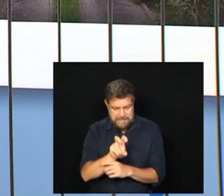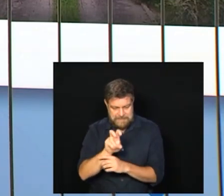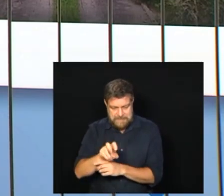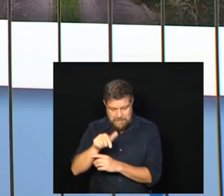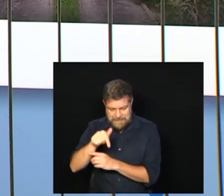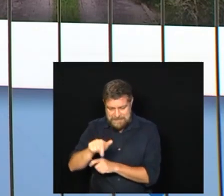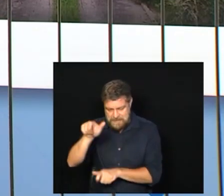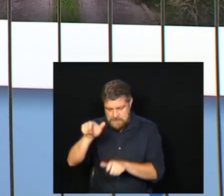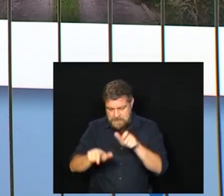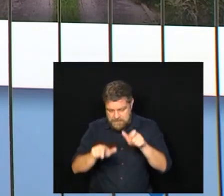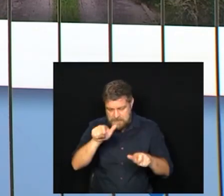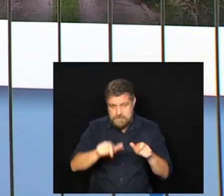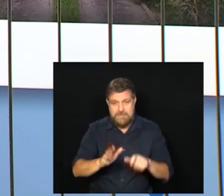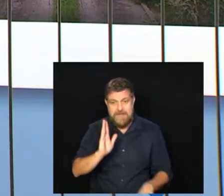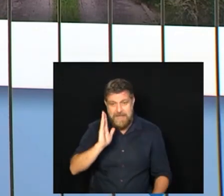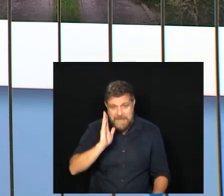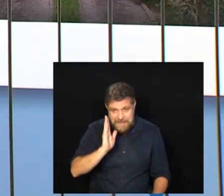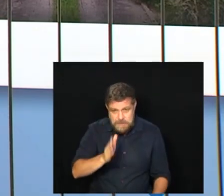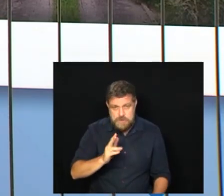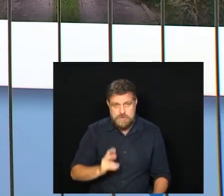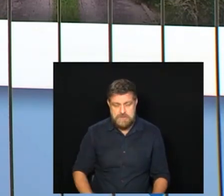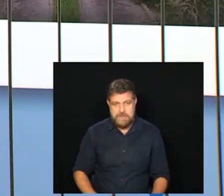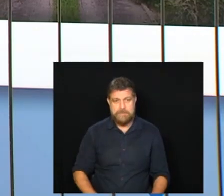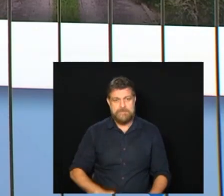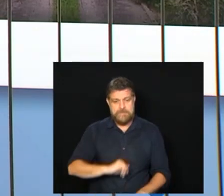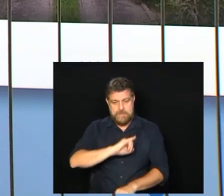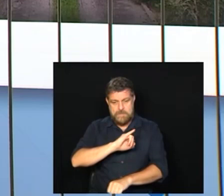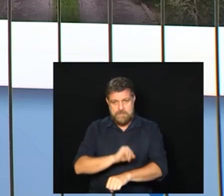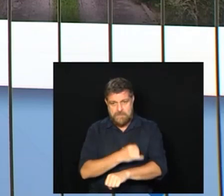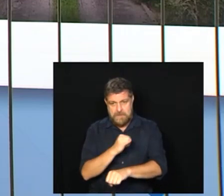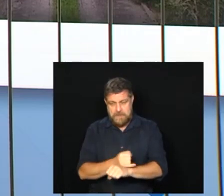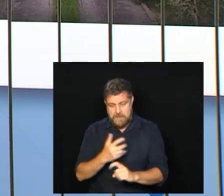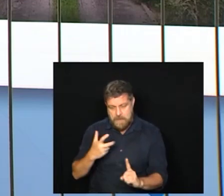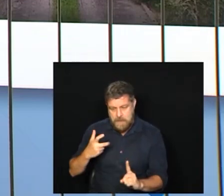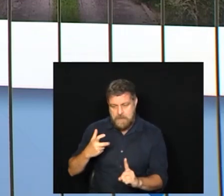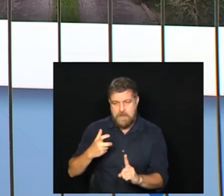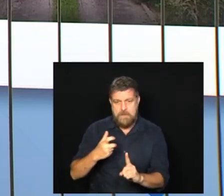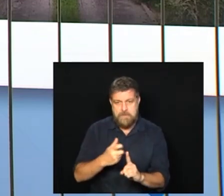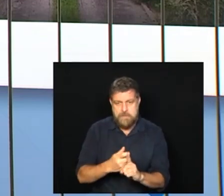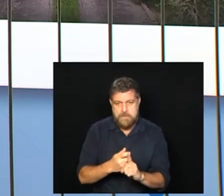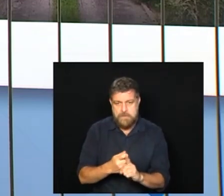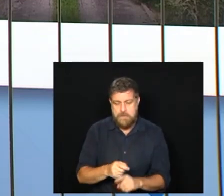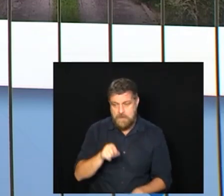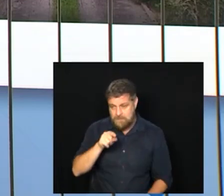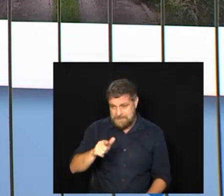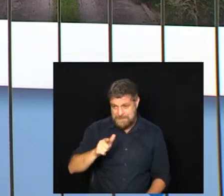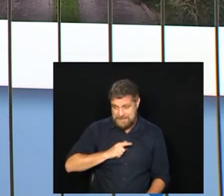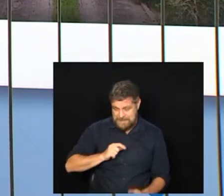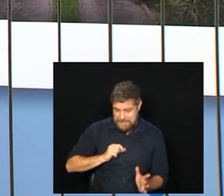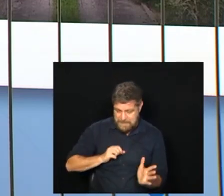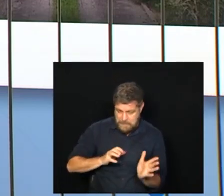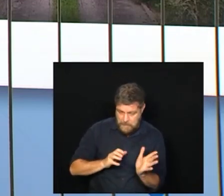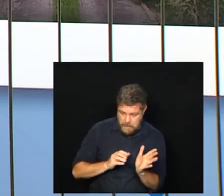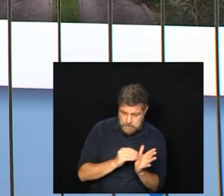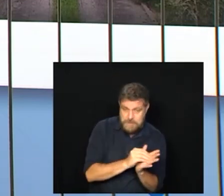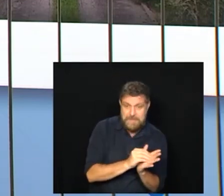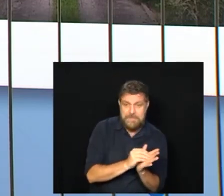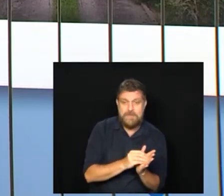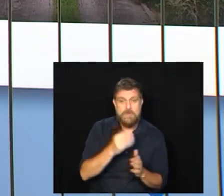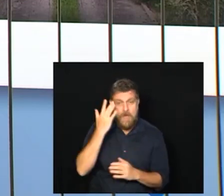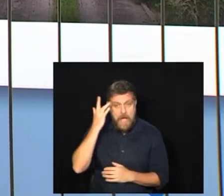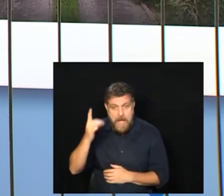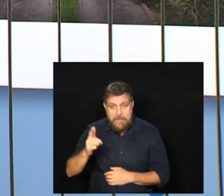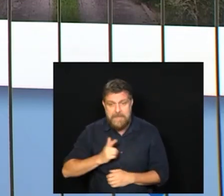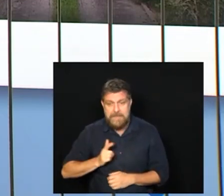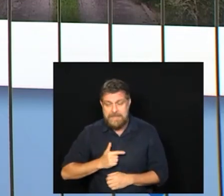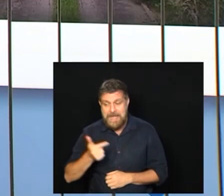29.557 pessoas que receberam o imunizante de dose única. Portanto, se você tem um agendamento amanhã para